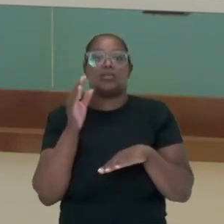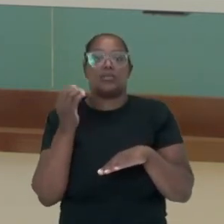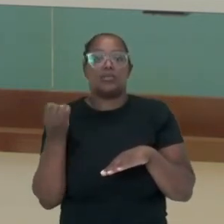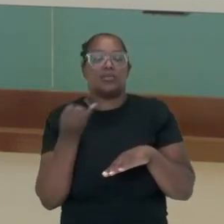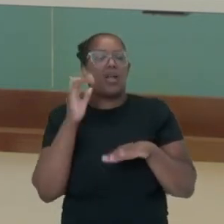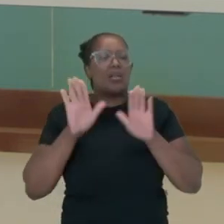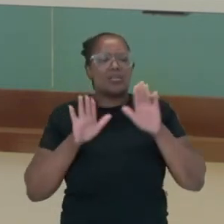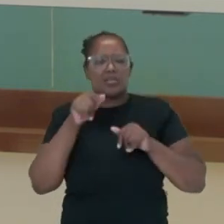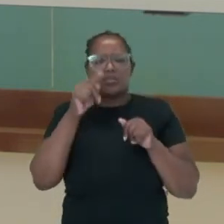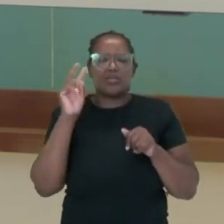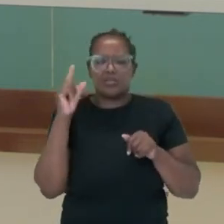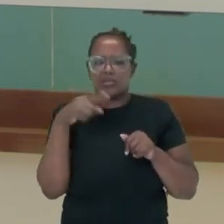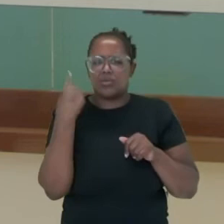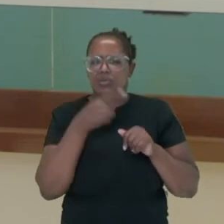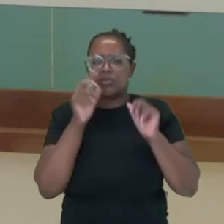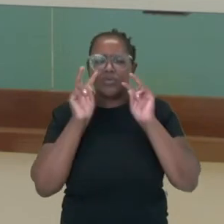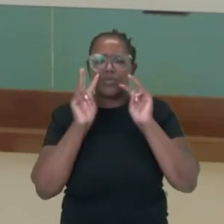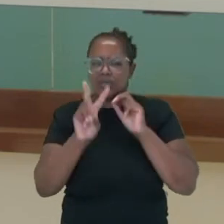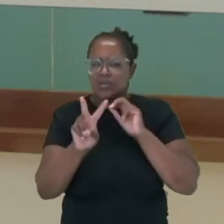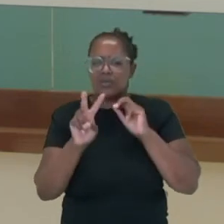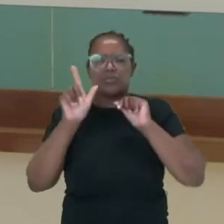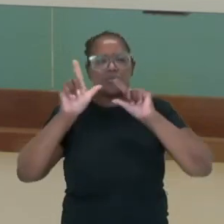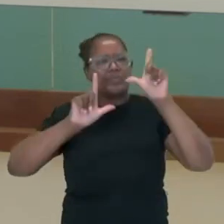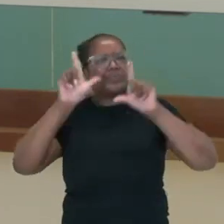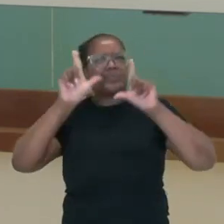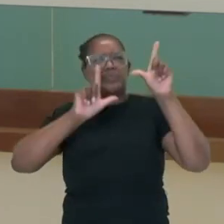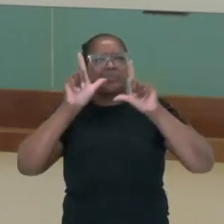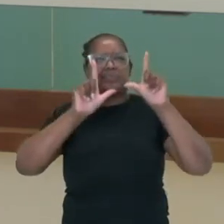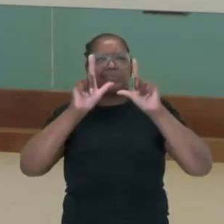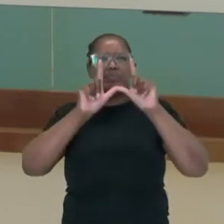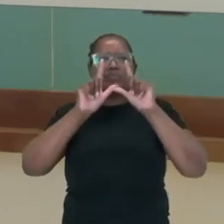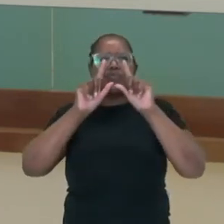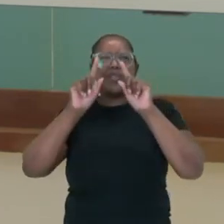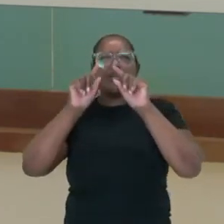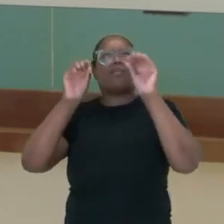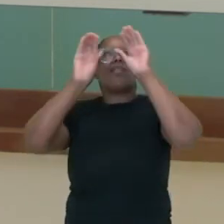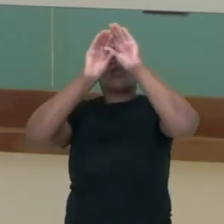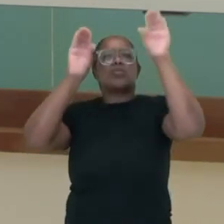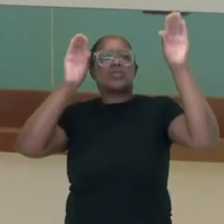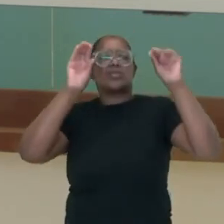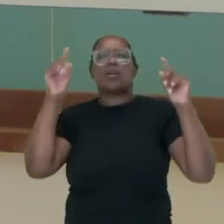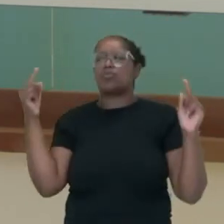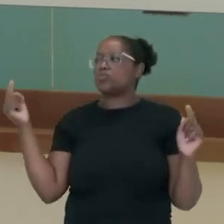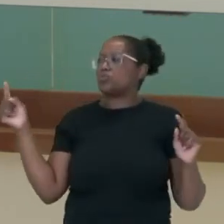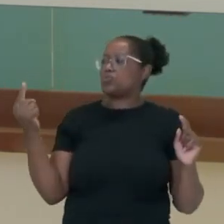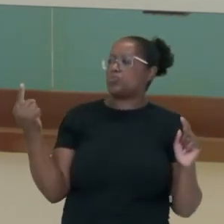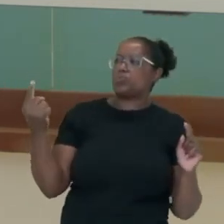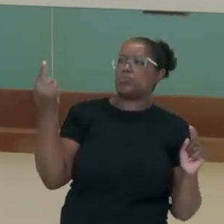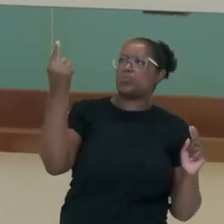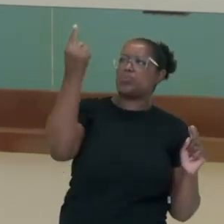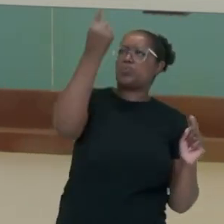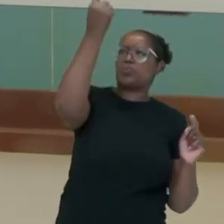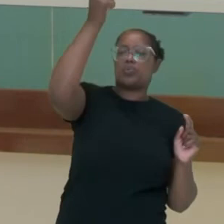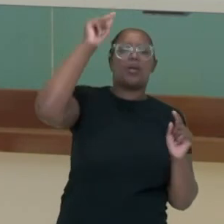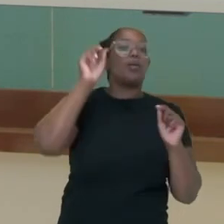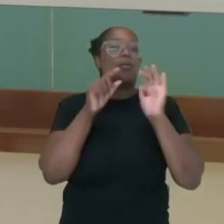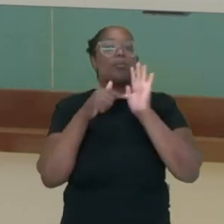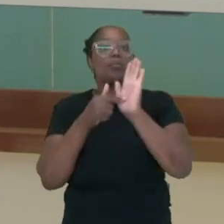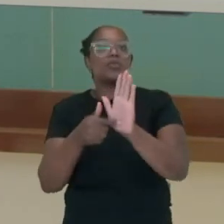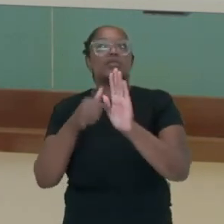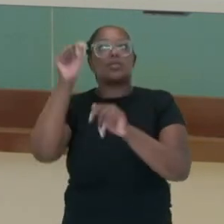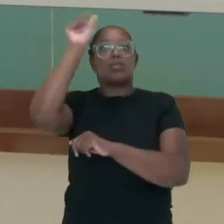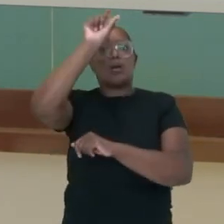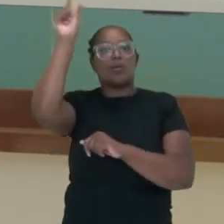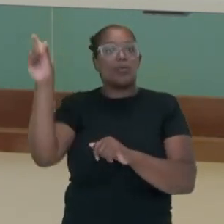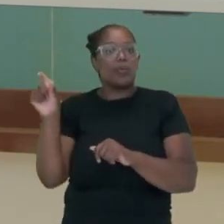televisão a trajetória dos foguetes ao redor do planeta, dando voltas à Lua, montando estações, fazendo